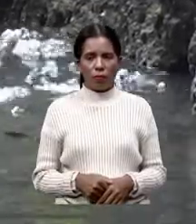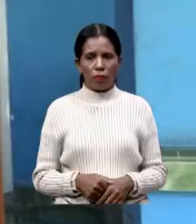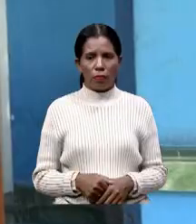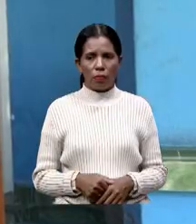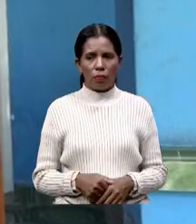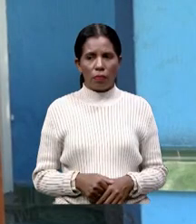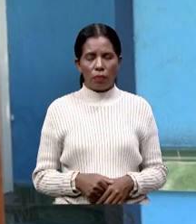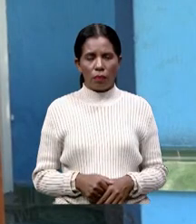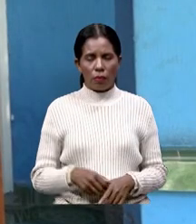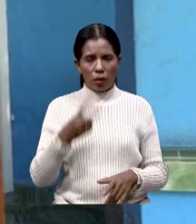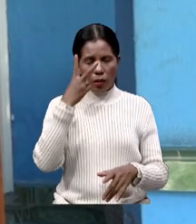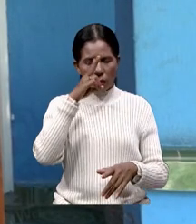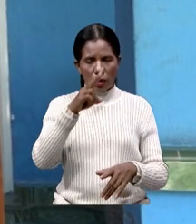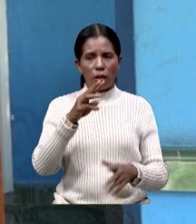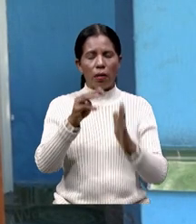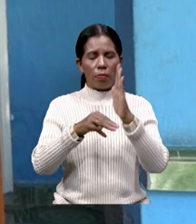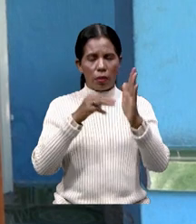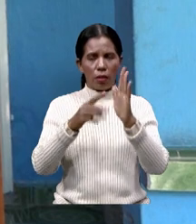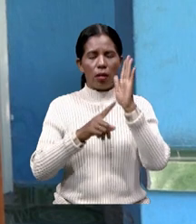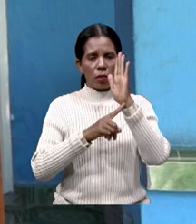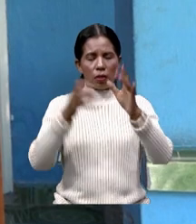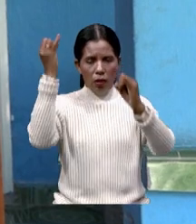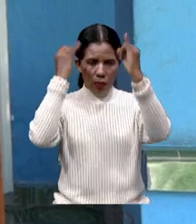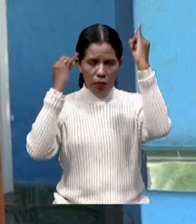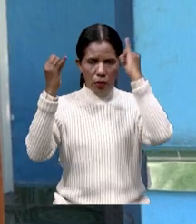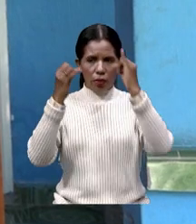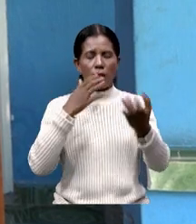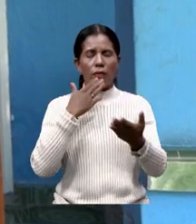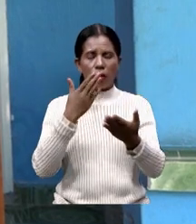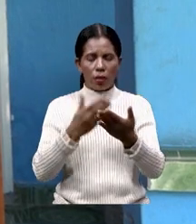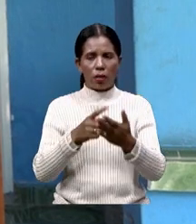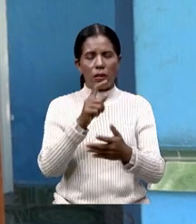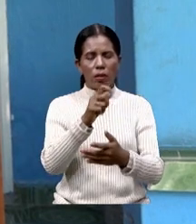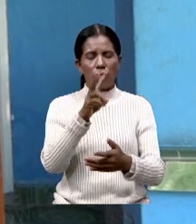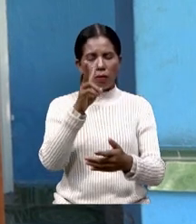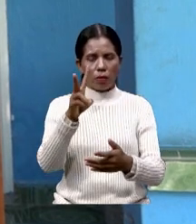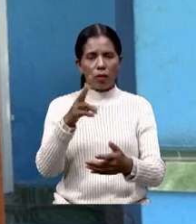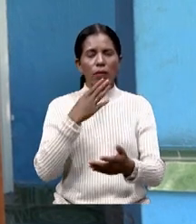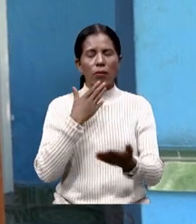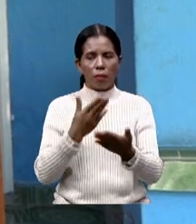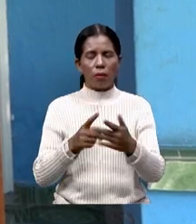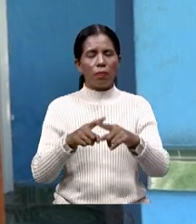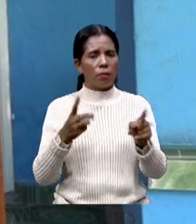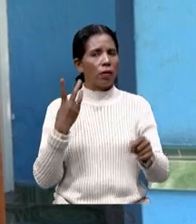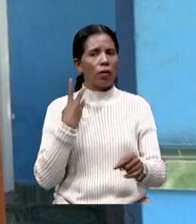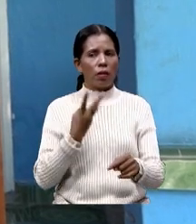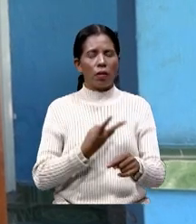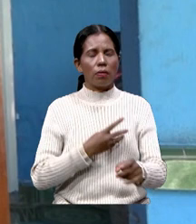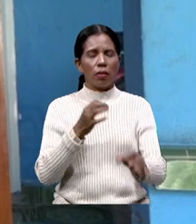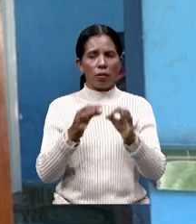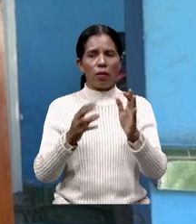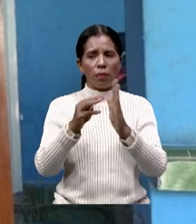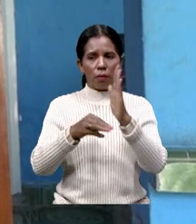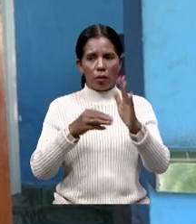Mas, a minha rede, média, fo informasaun betia televisão rani dia tebes mai be ami sebele kai media